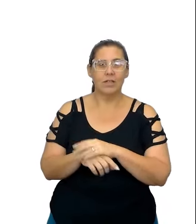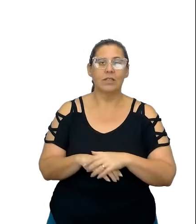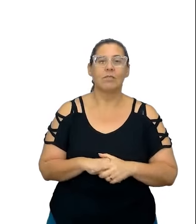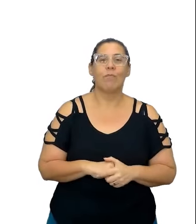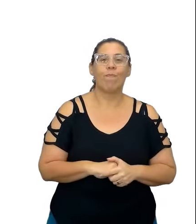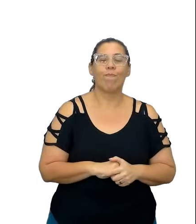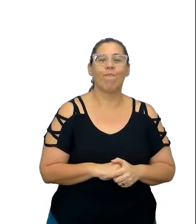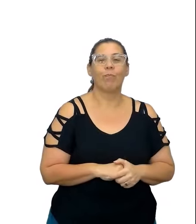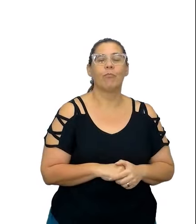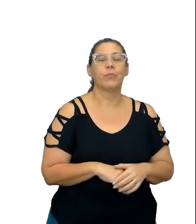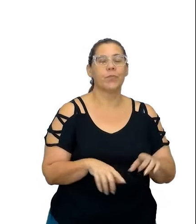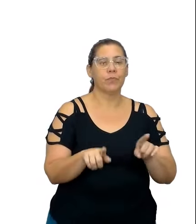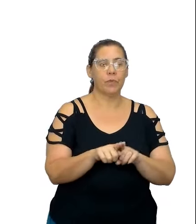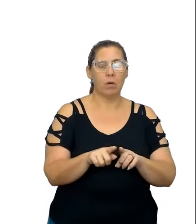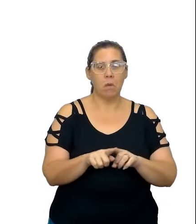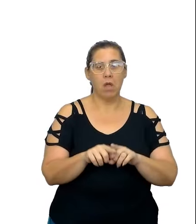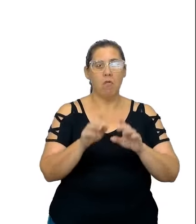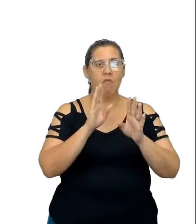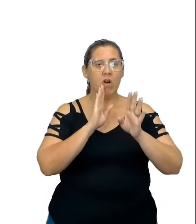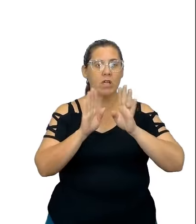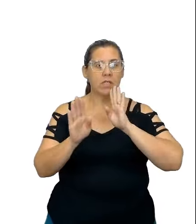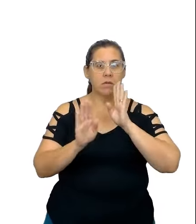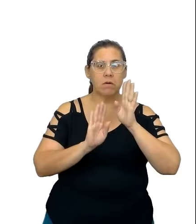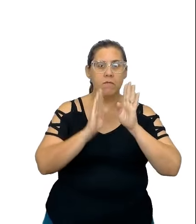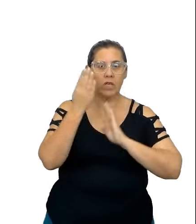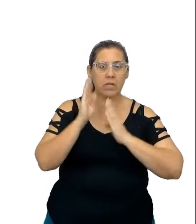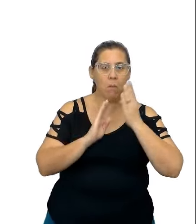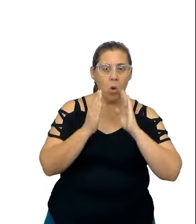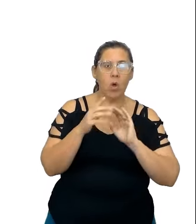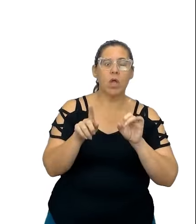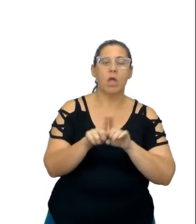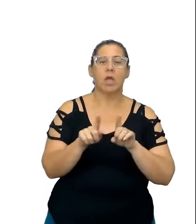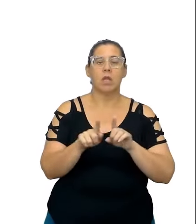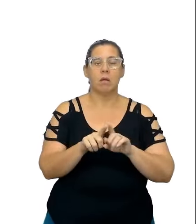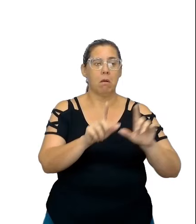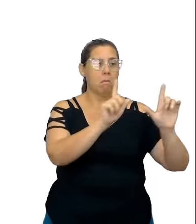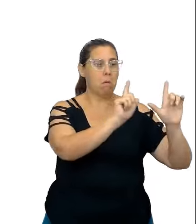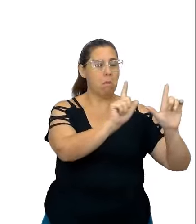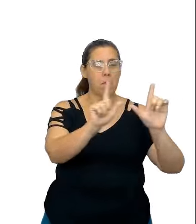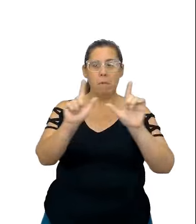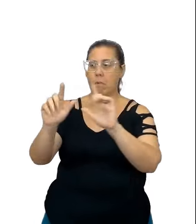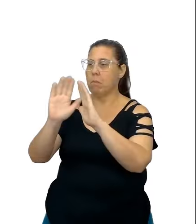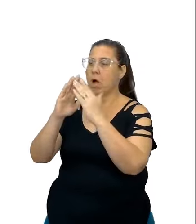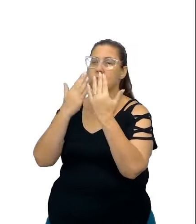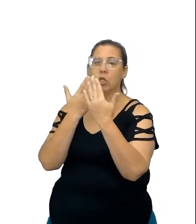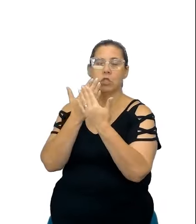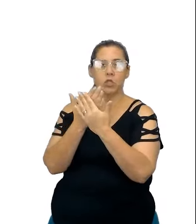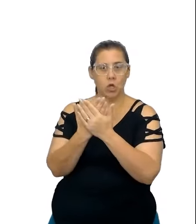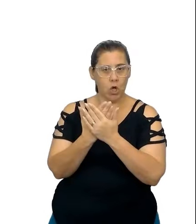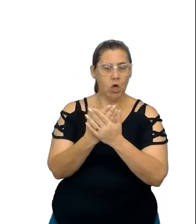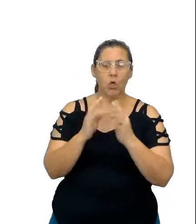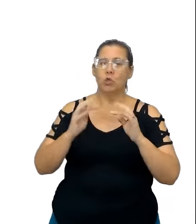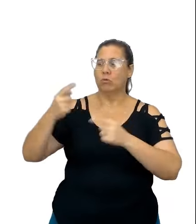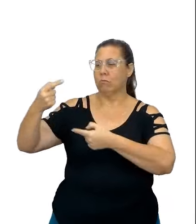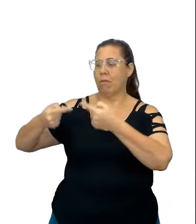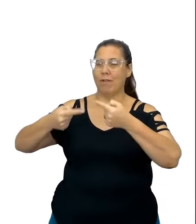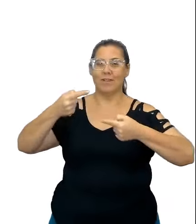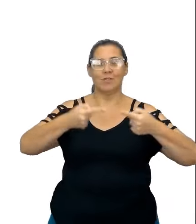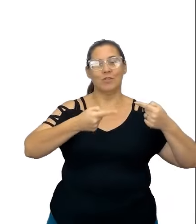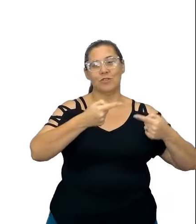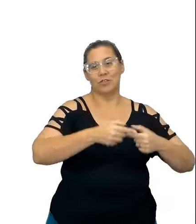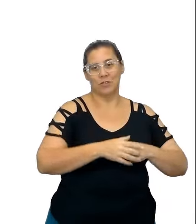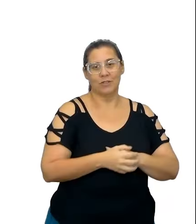Facebook, vai colocar no mural da escola, isso também é discutível, e é muito